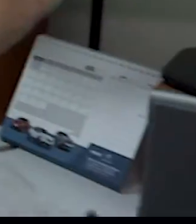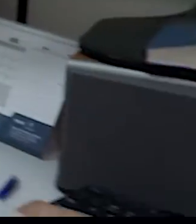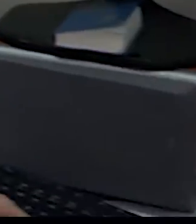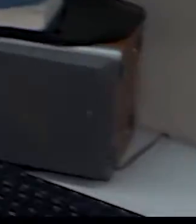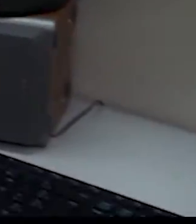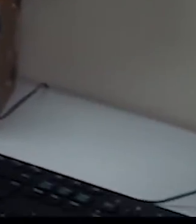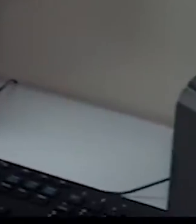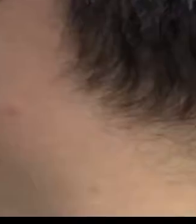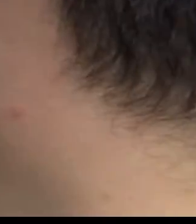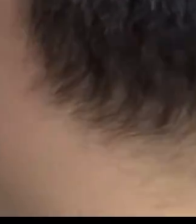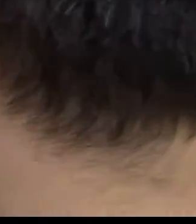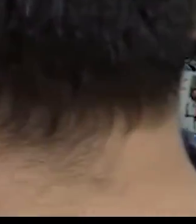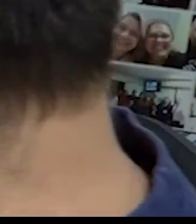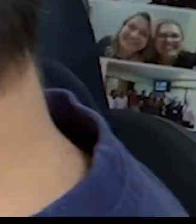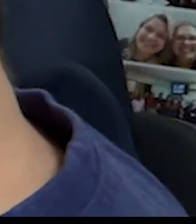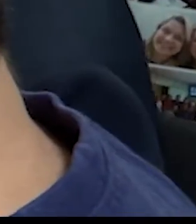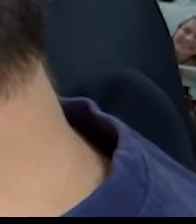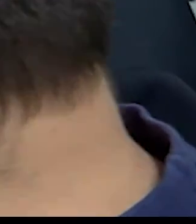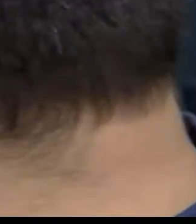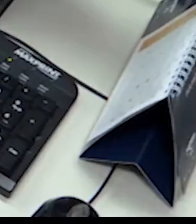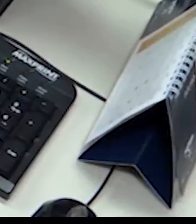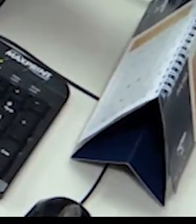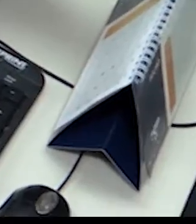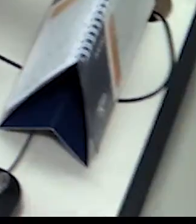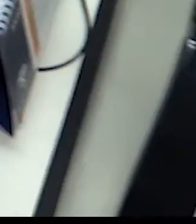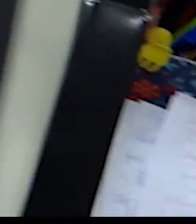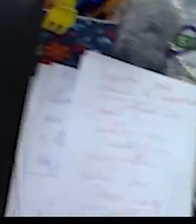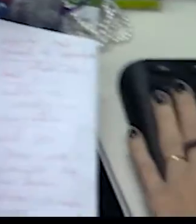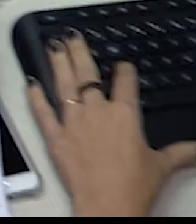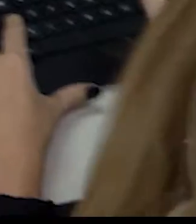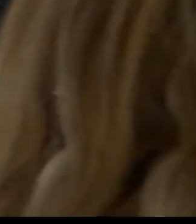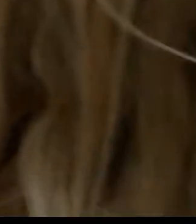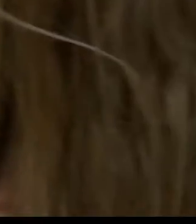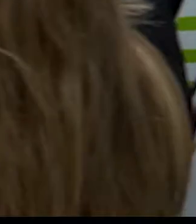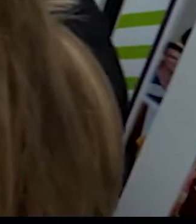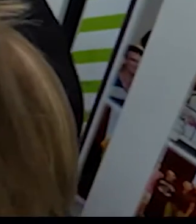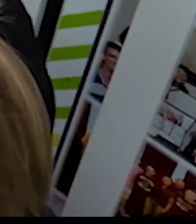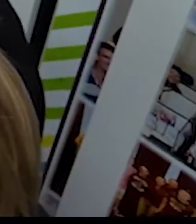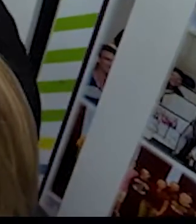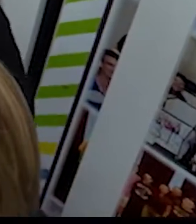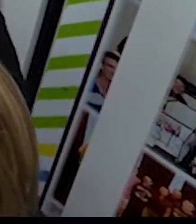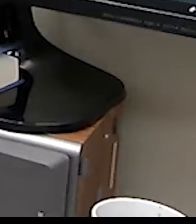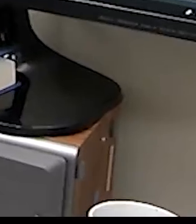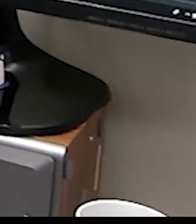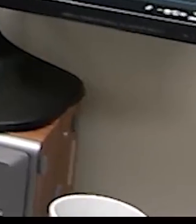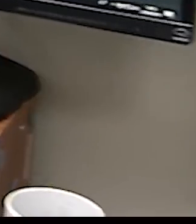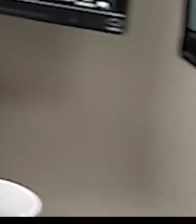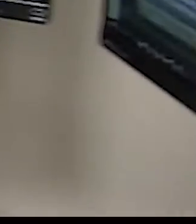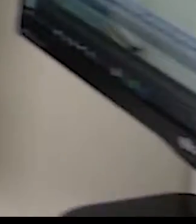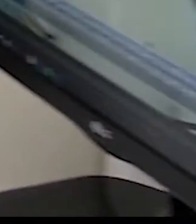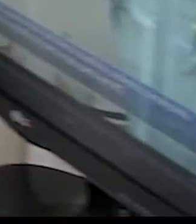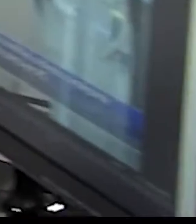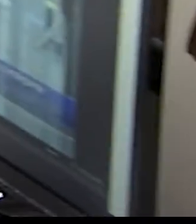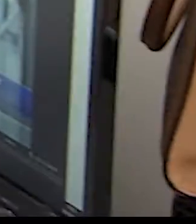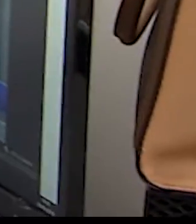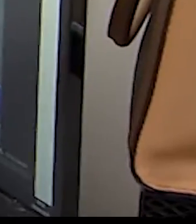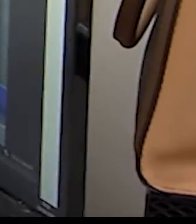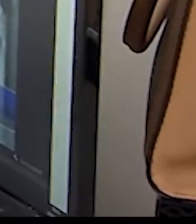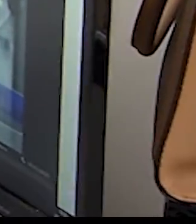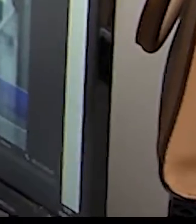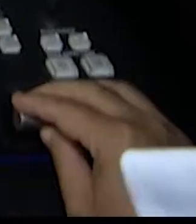longo de suas 16 horas diárias de programação. A emissora é um importante meio para a valorização da